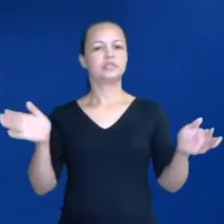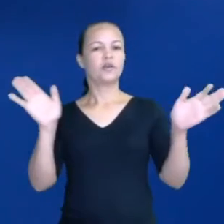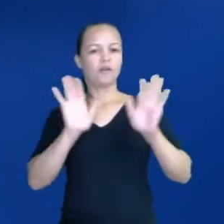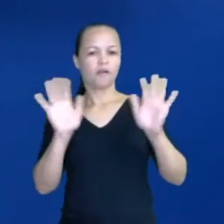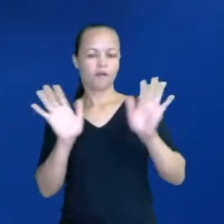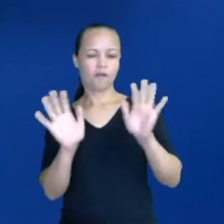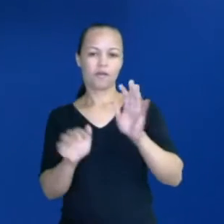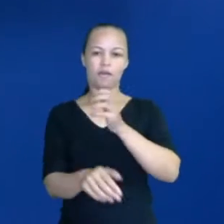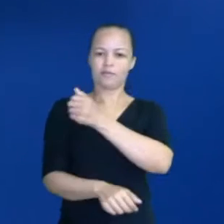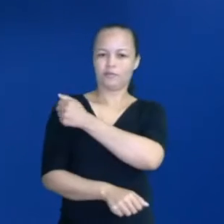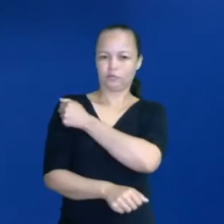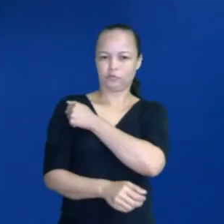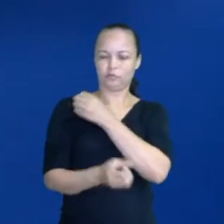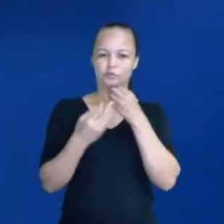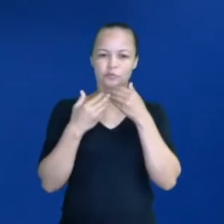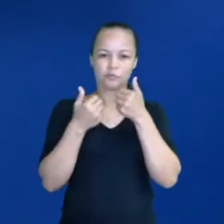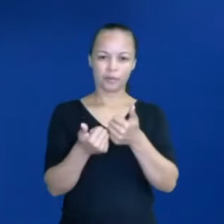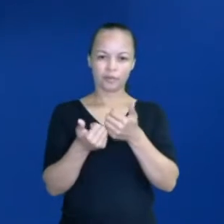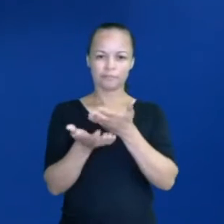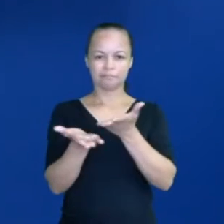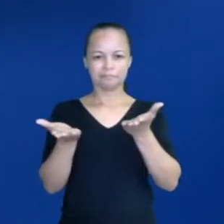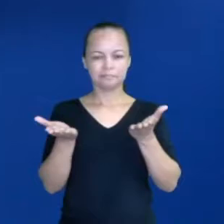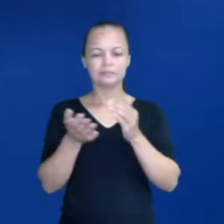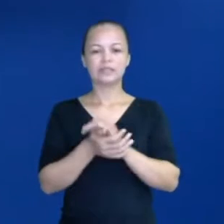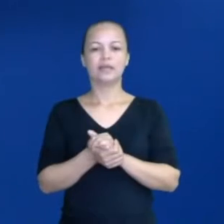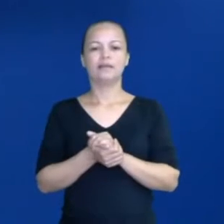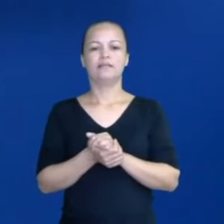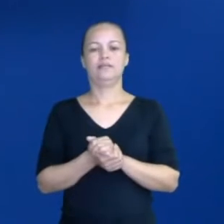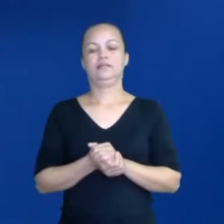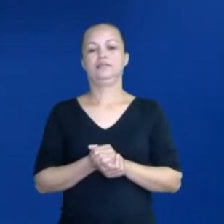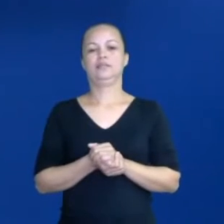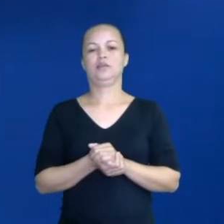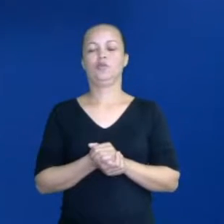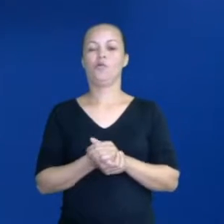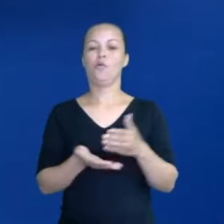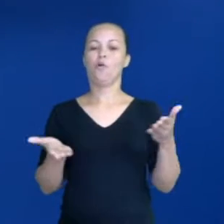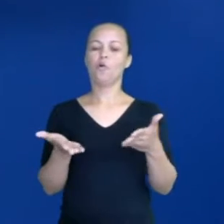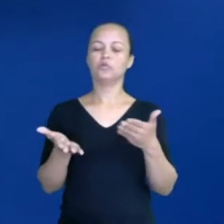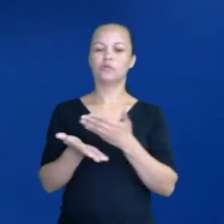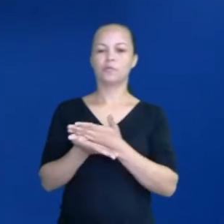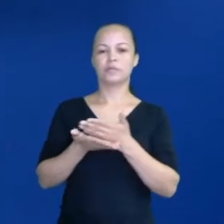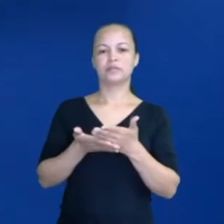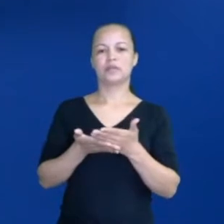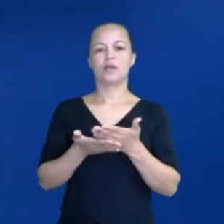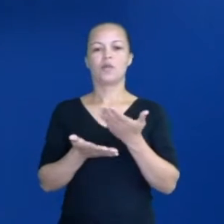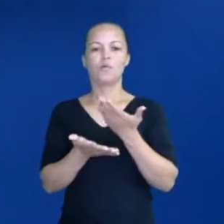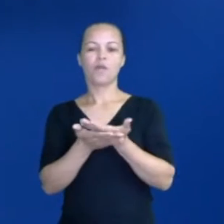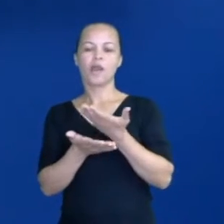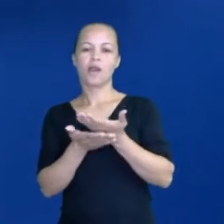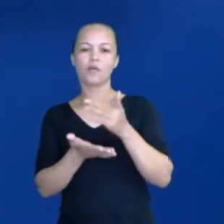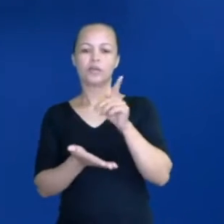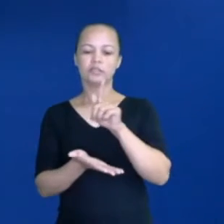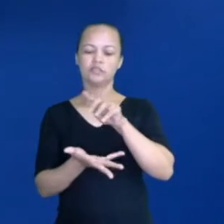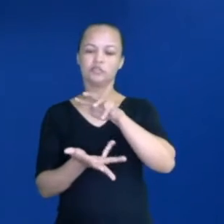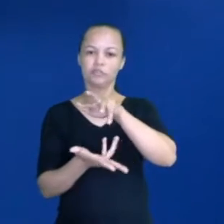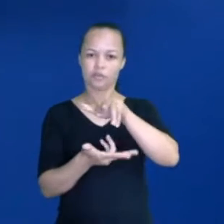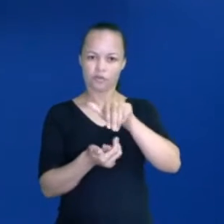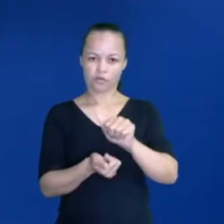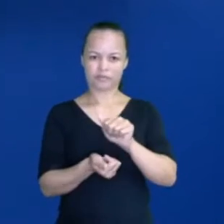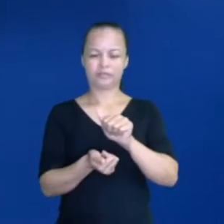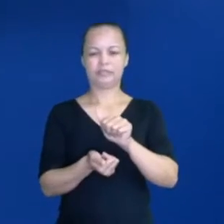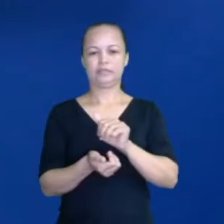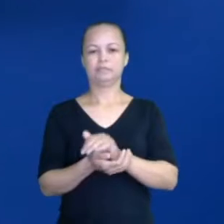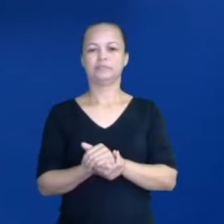Olá, gente, tudo bem? Olá, hoje nós vamos começar com aula de